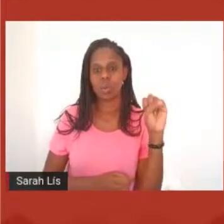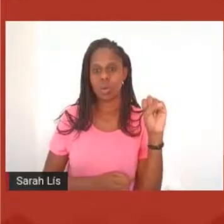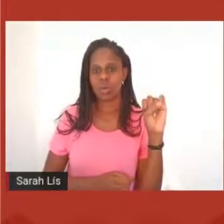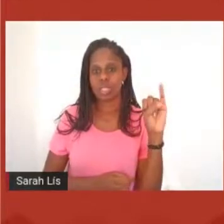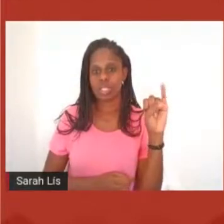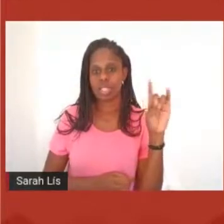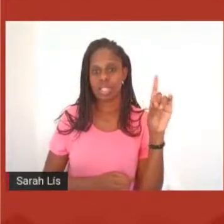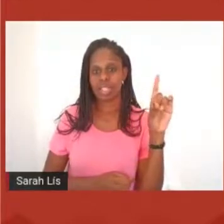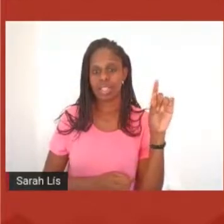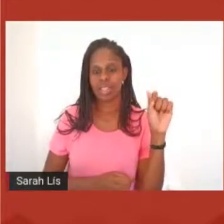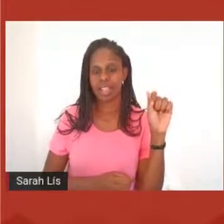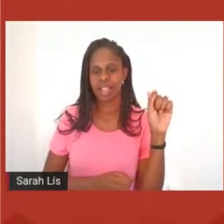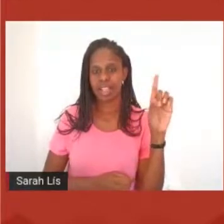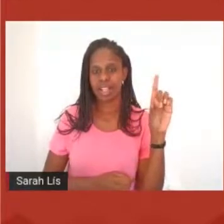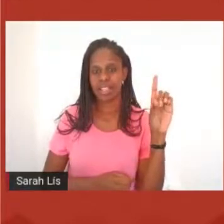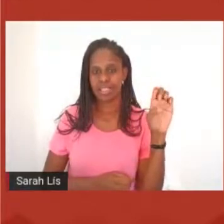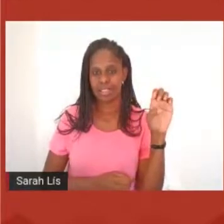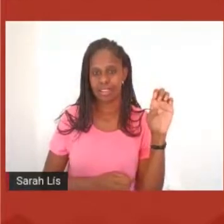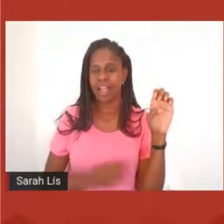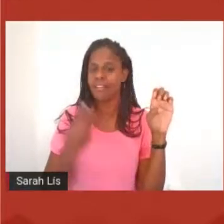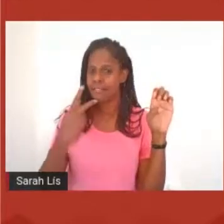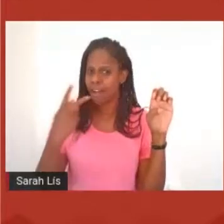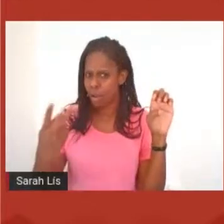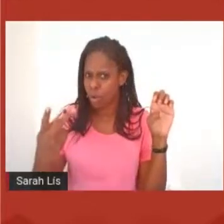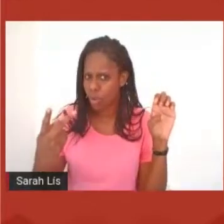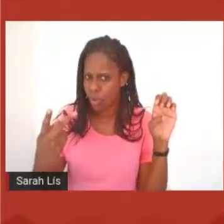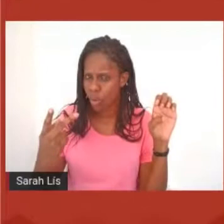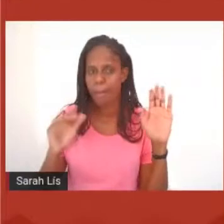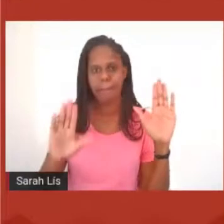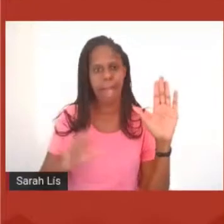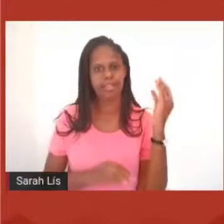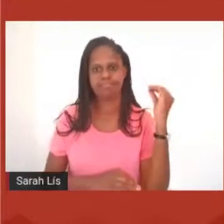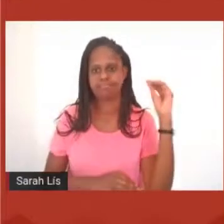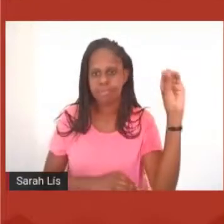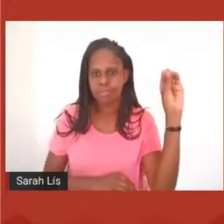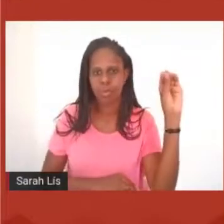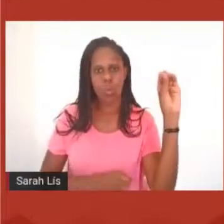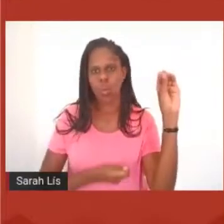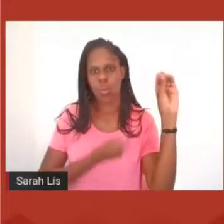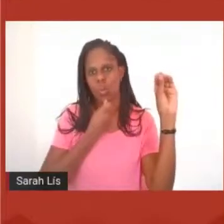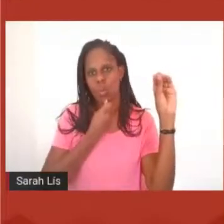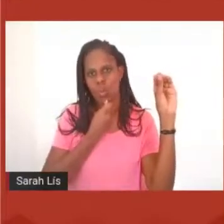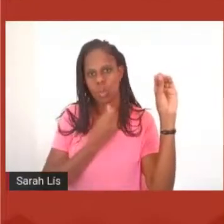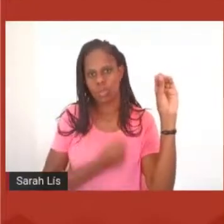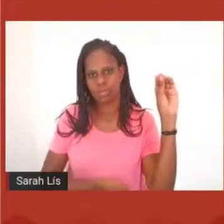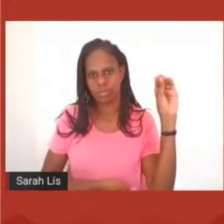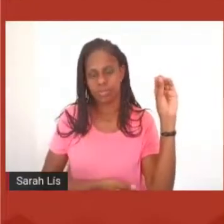não foi colocado aqui. Então, acho que seria bom